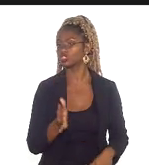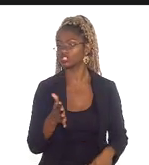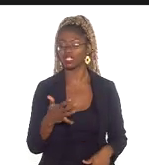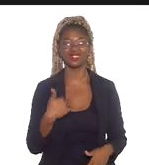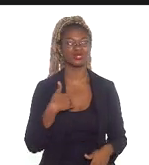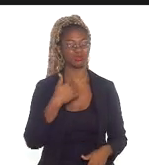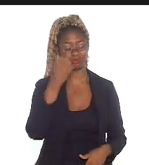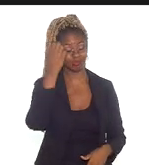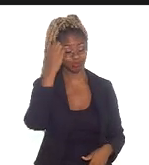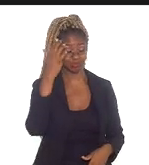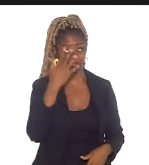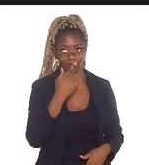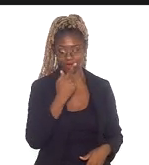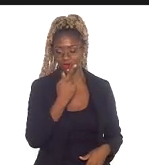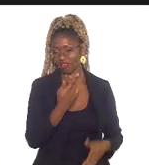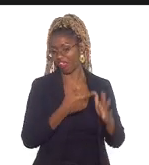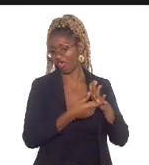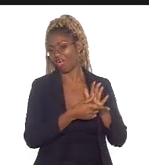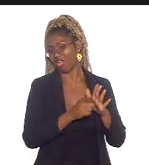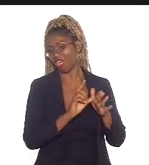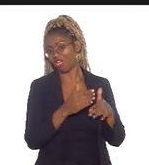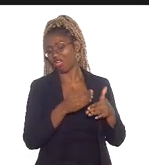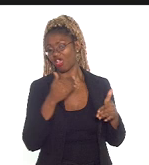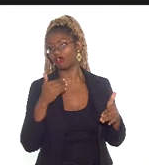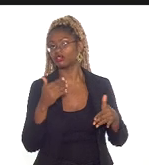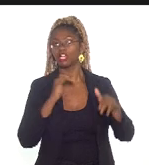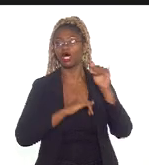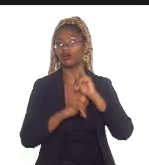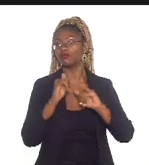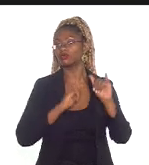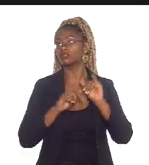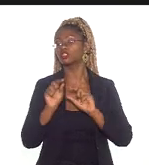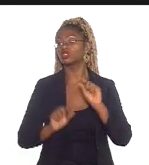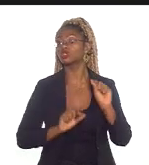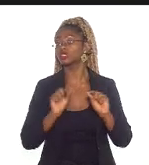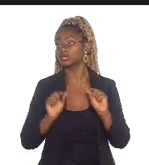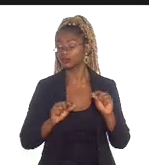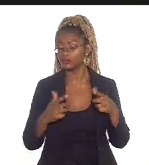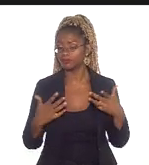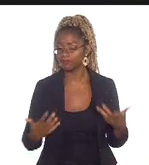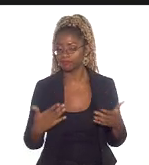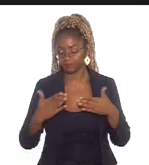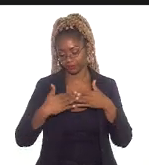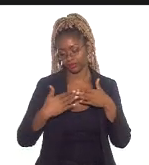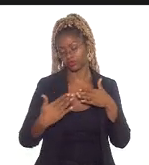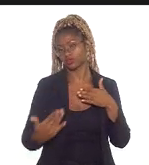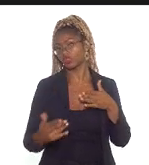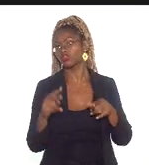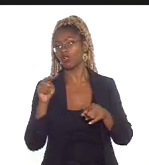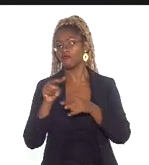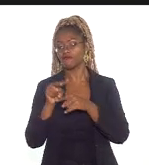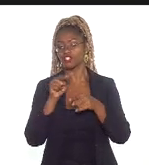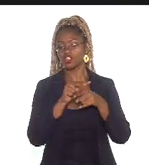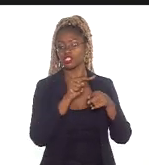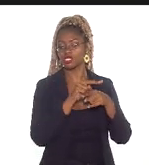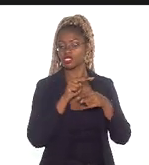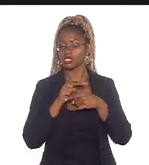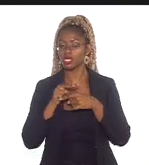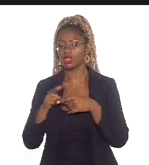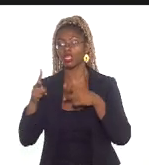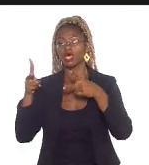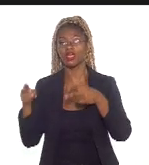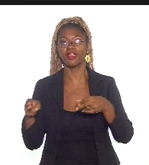falar anteriormente, a informação é que o processo de fiscalização é igual